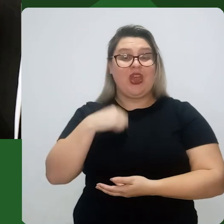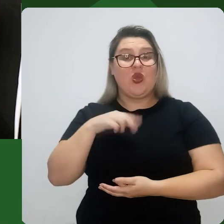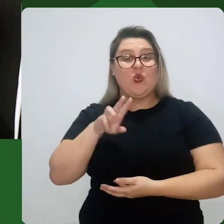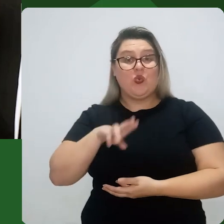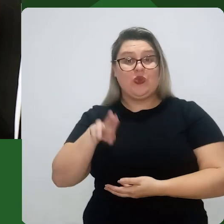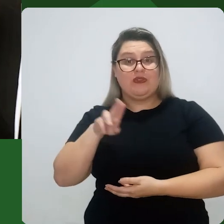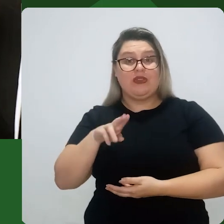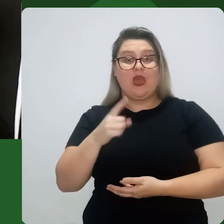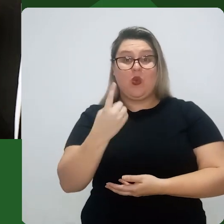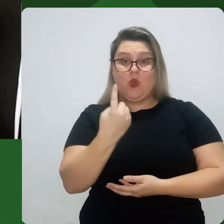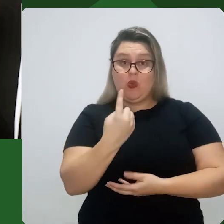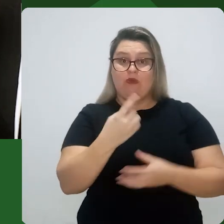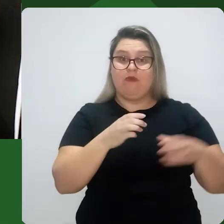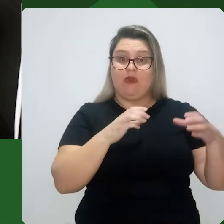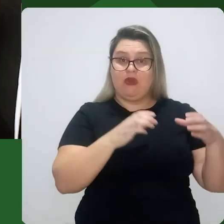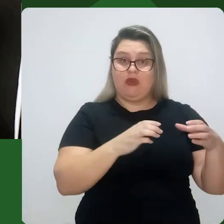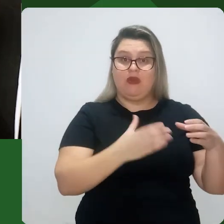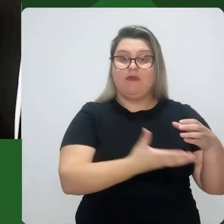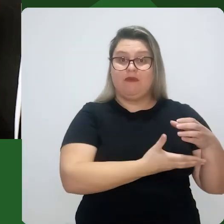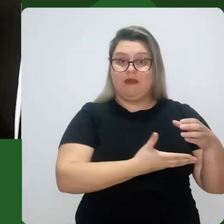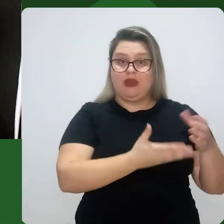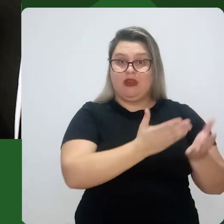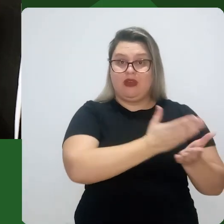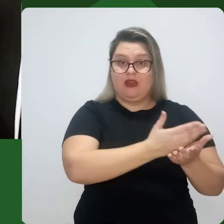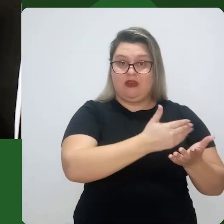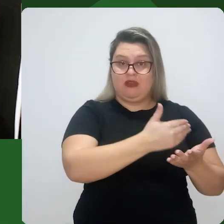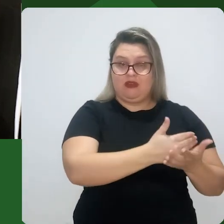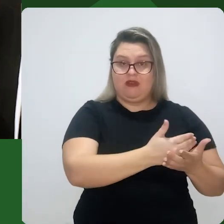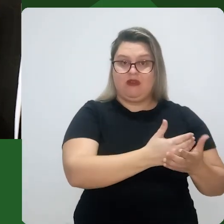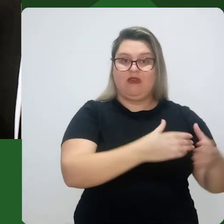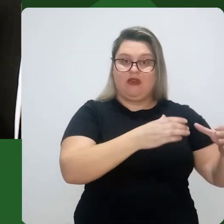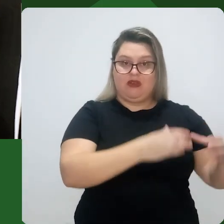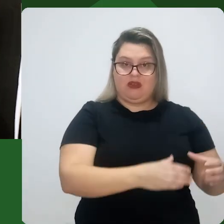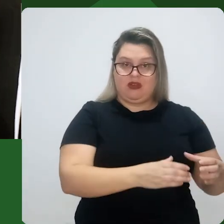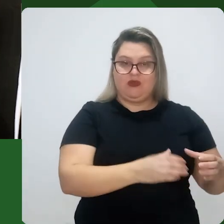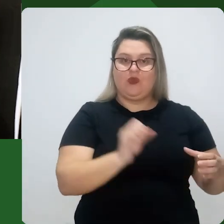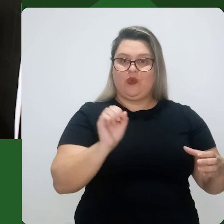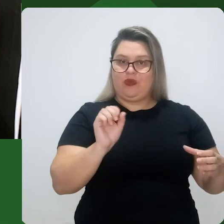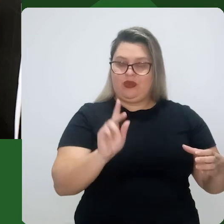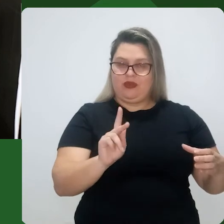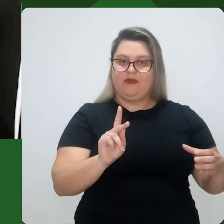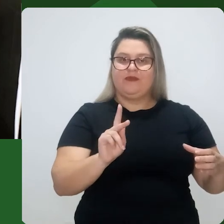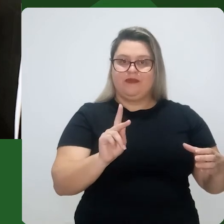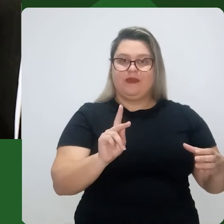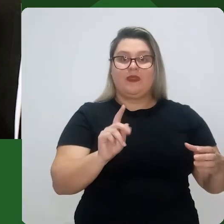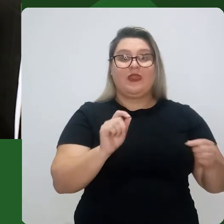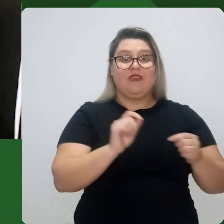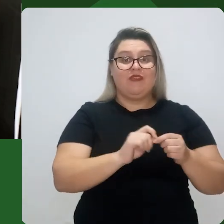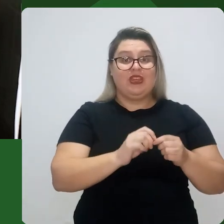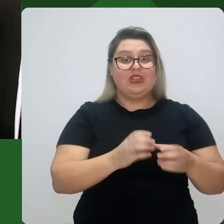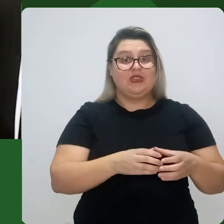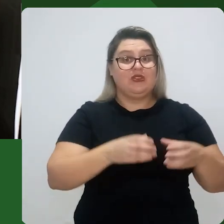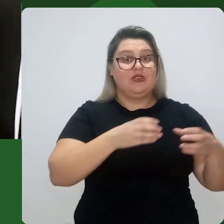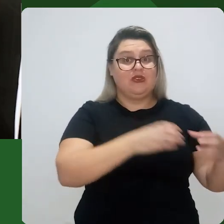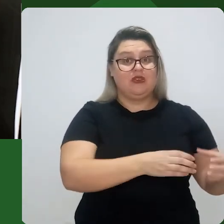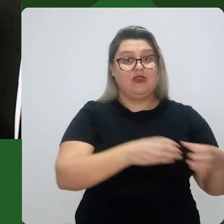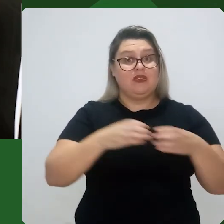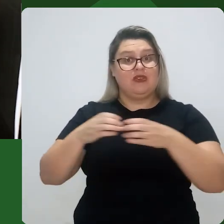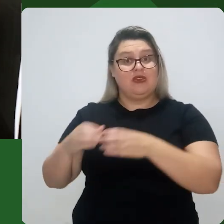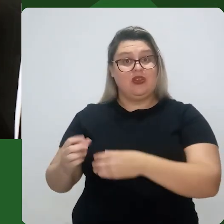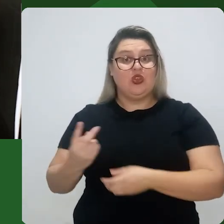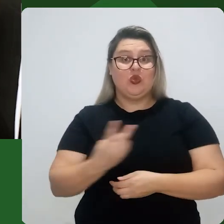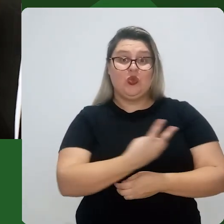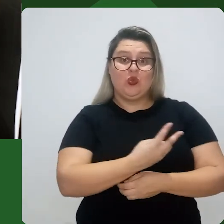Lembram-se que eu utilizei como a base da torta, eu utilizei esse aro, fazendo 2